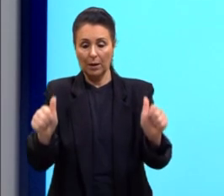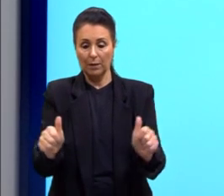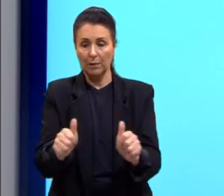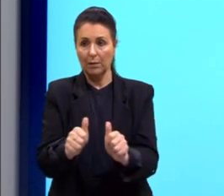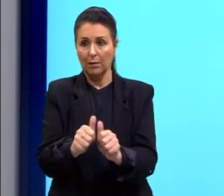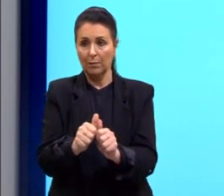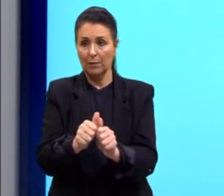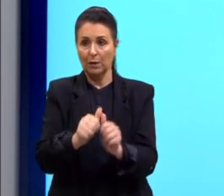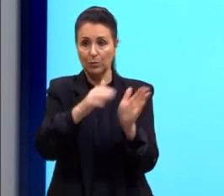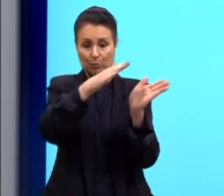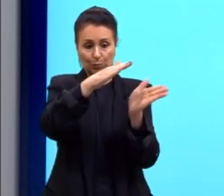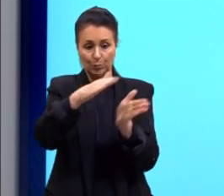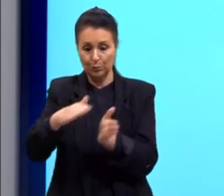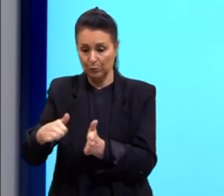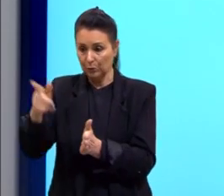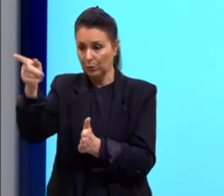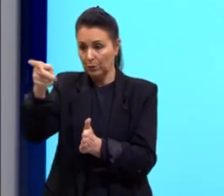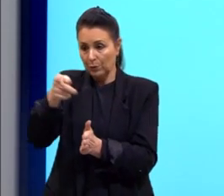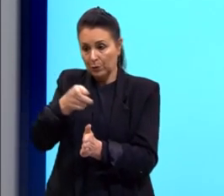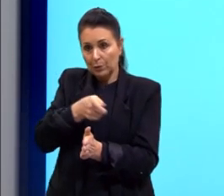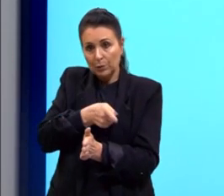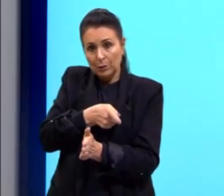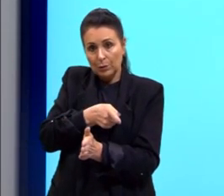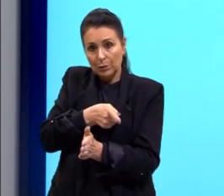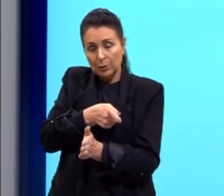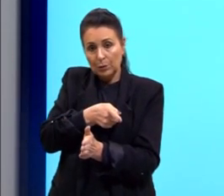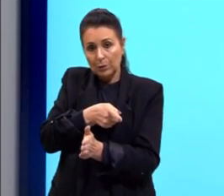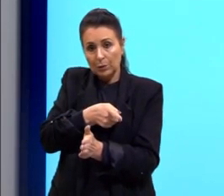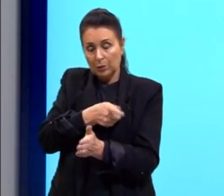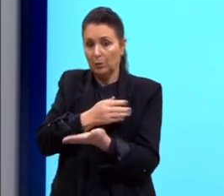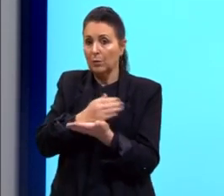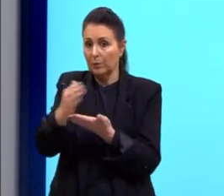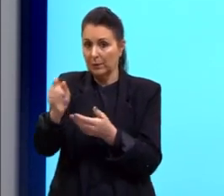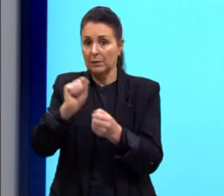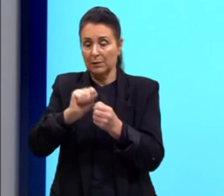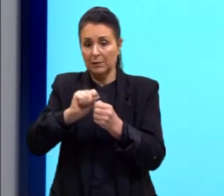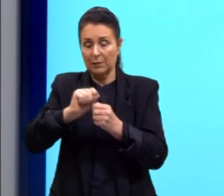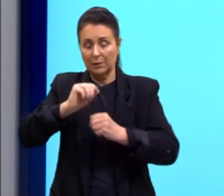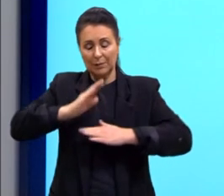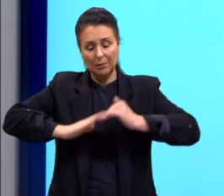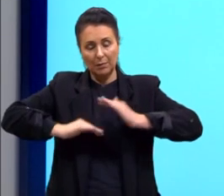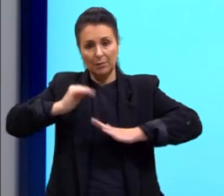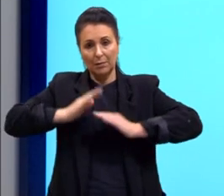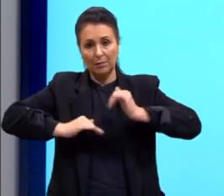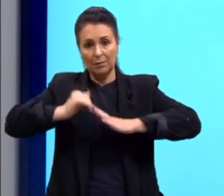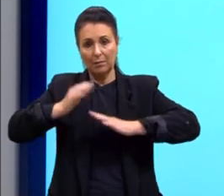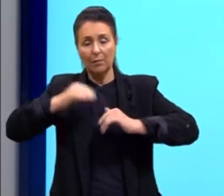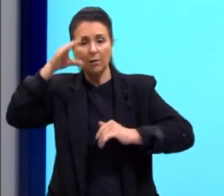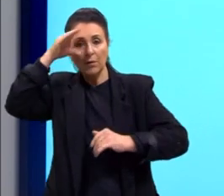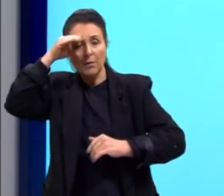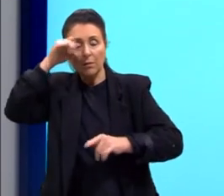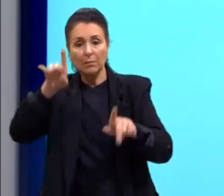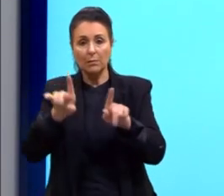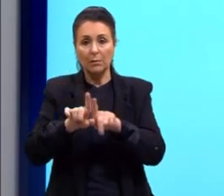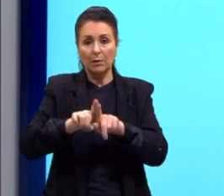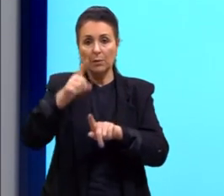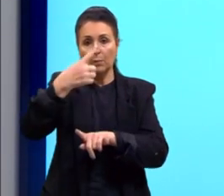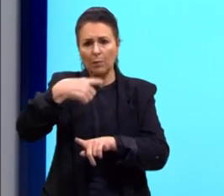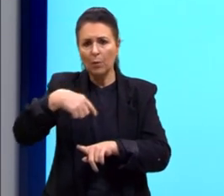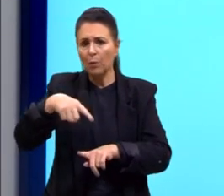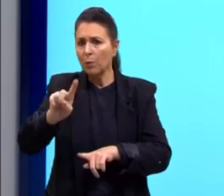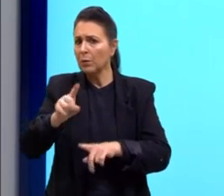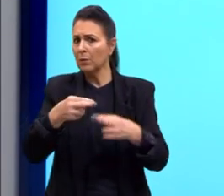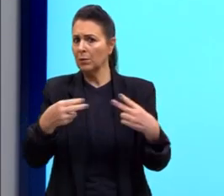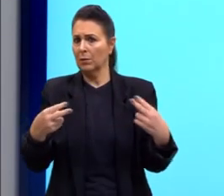defini então estes dois critérios nós vamos trabalhar a partir deles se observa em também uma outra